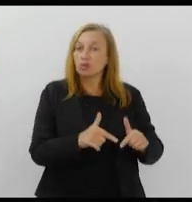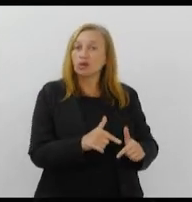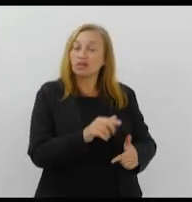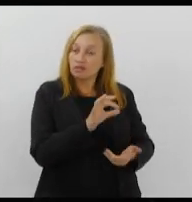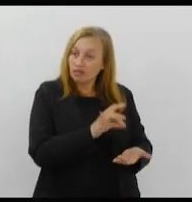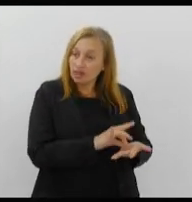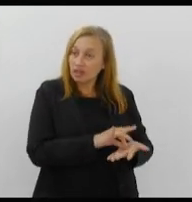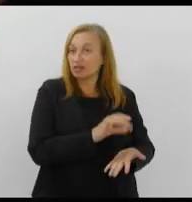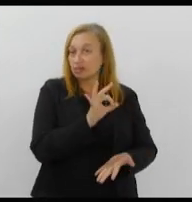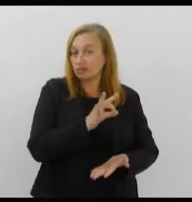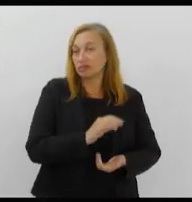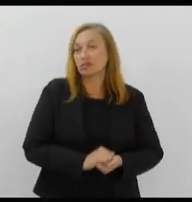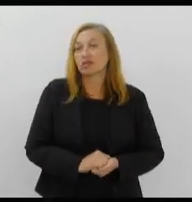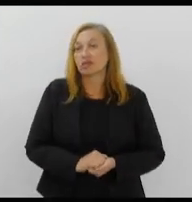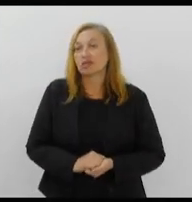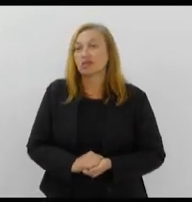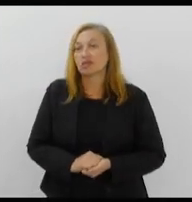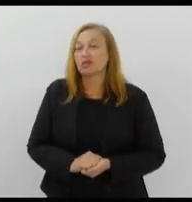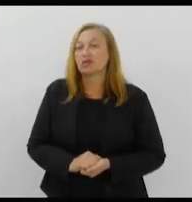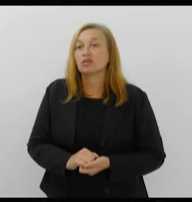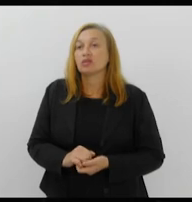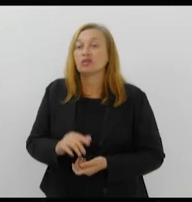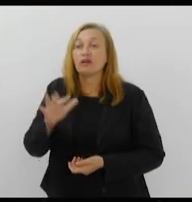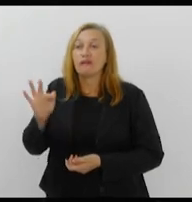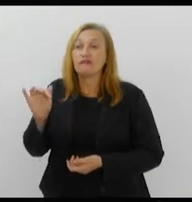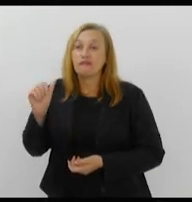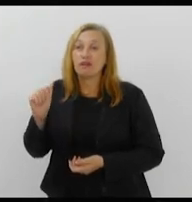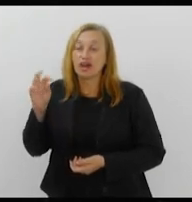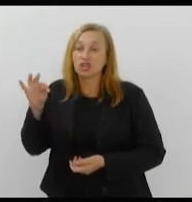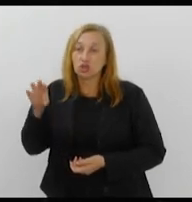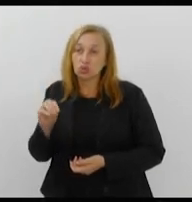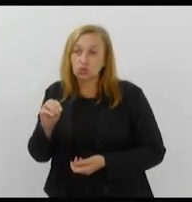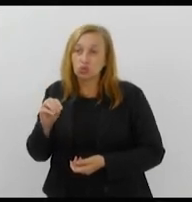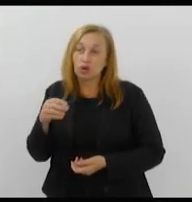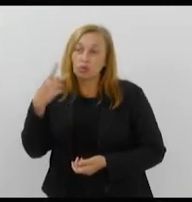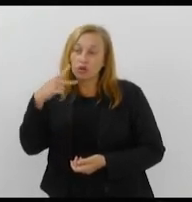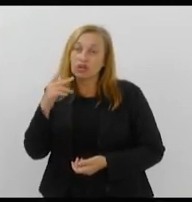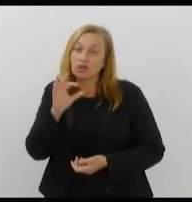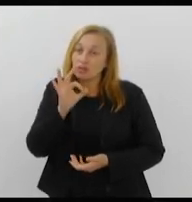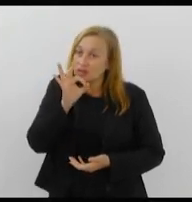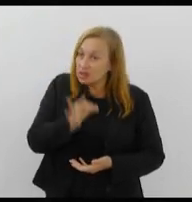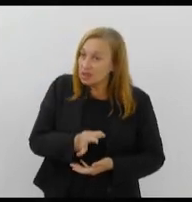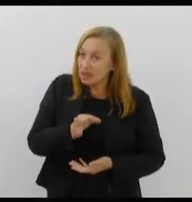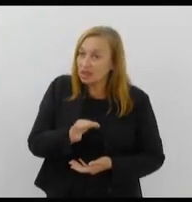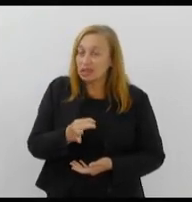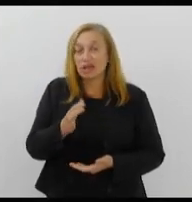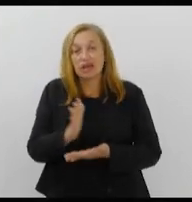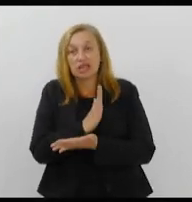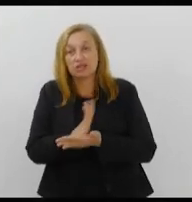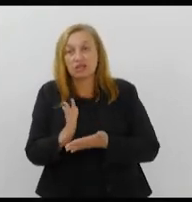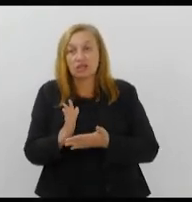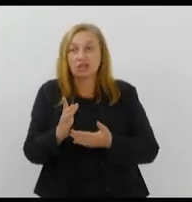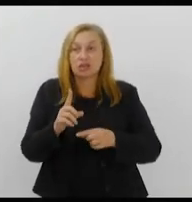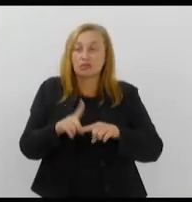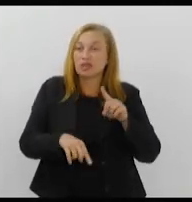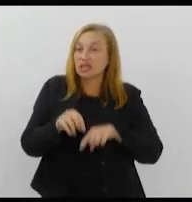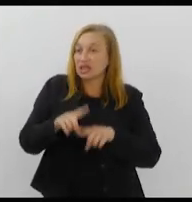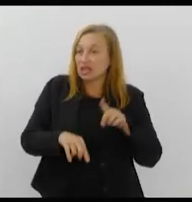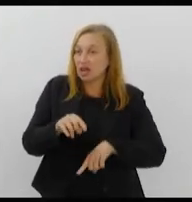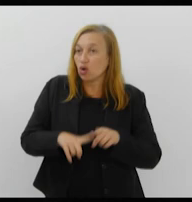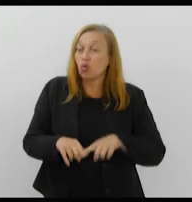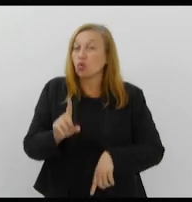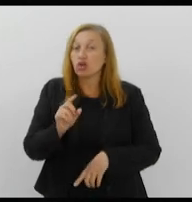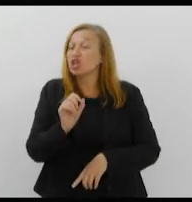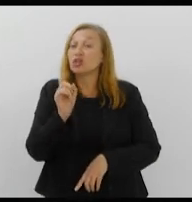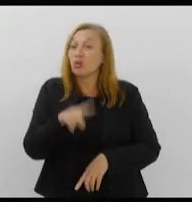político. O que é um fato político? Um fato político é algo concreto, muitas vezes material. E o que não é fato